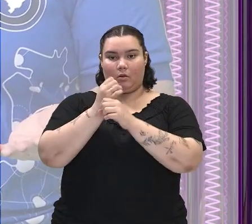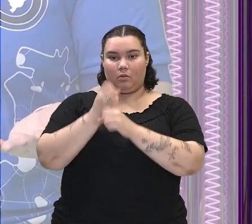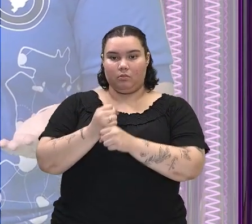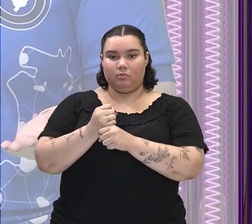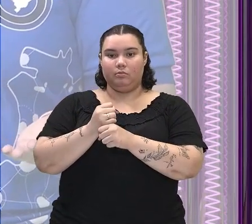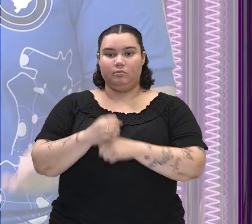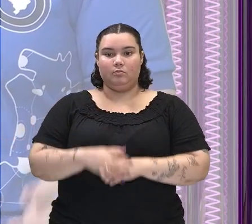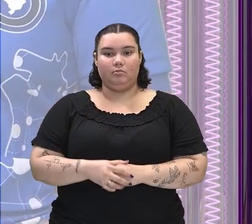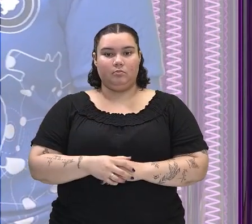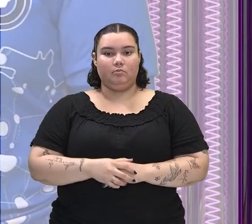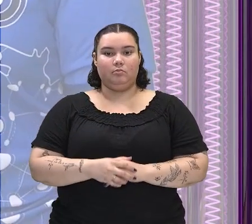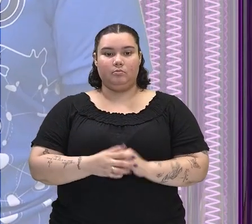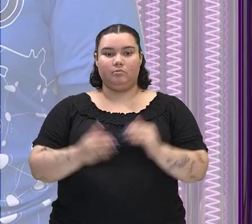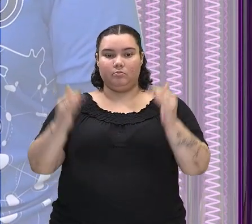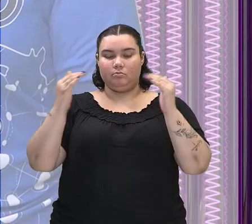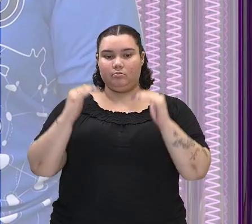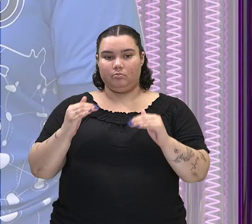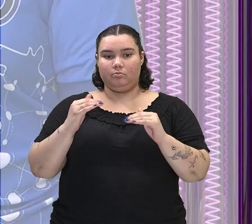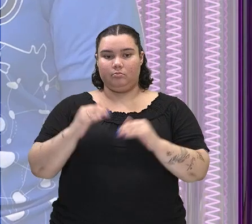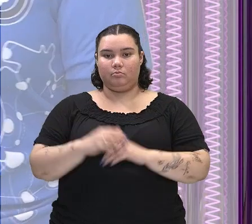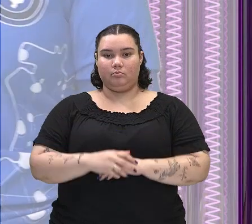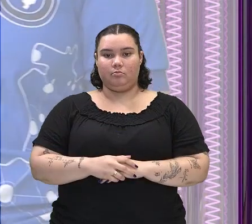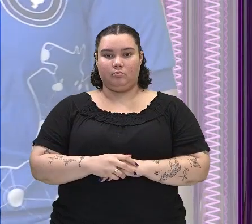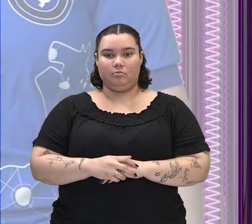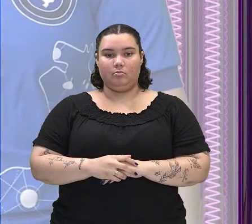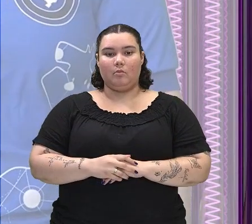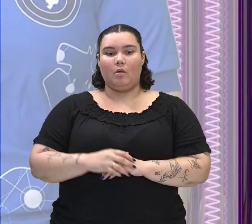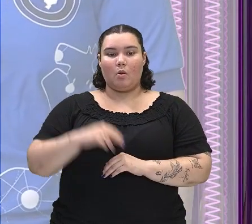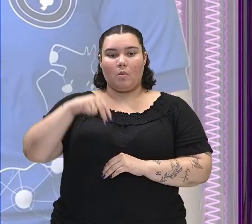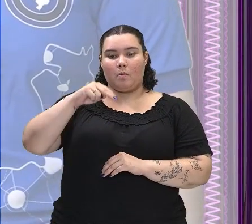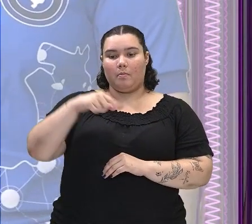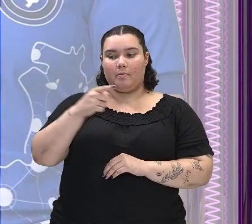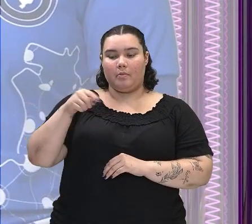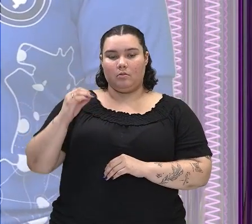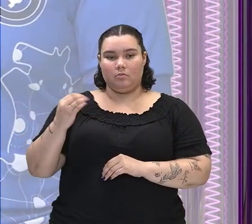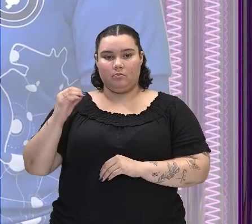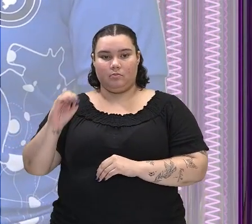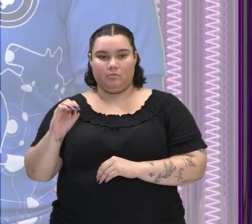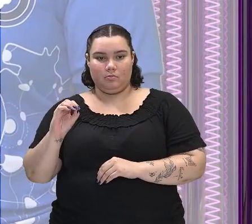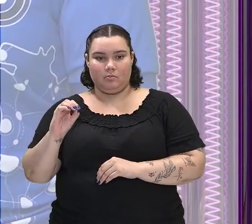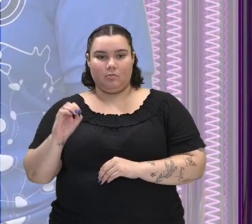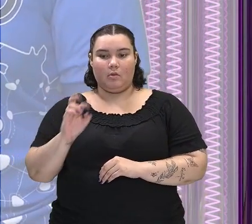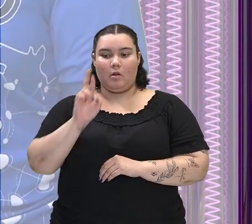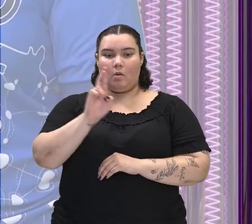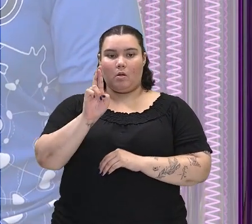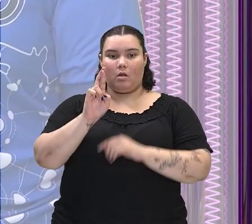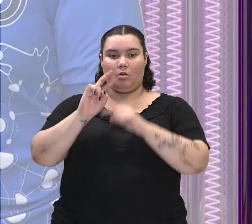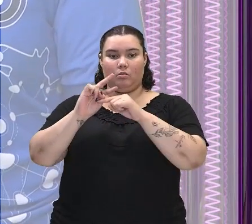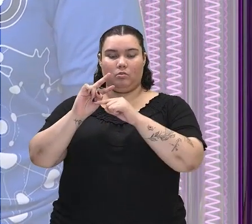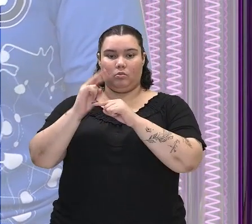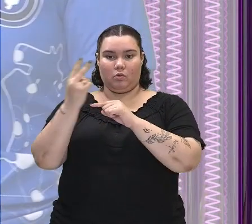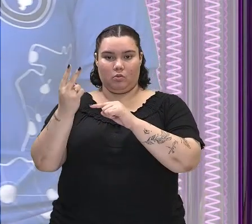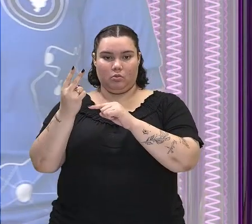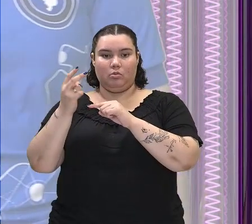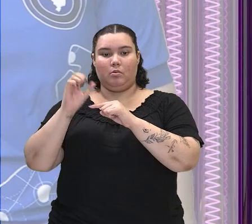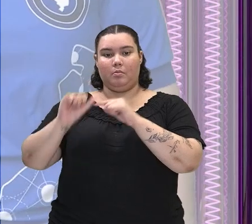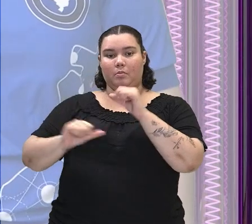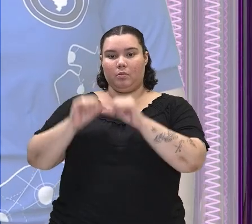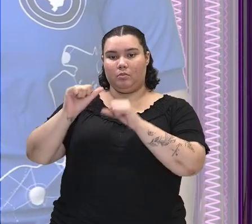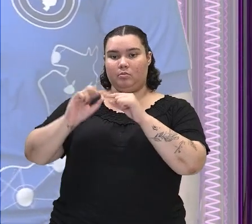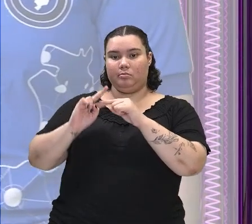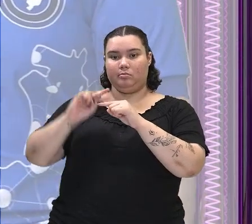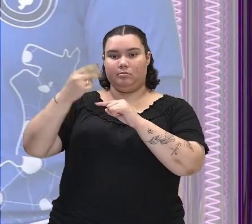só, é só fazer cálculo. O π se repete, o R sobre 2, que está elevado ao quadrado,